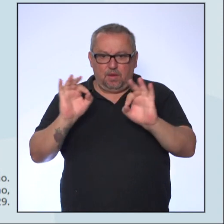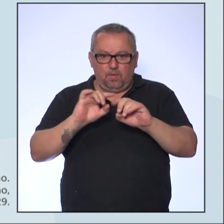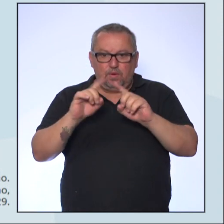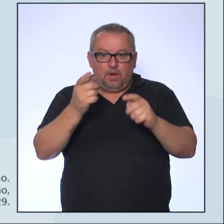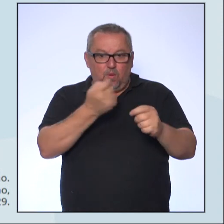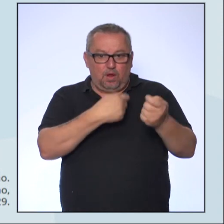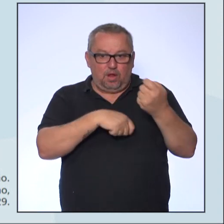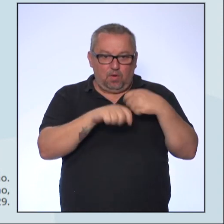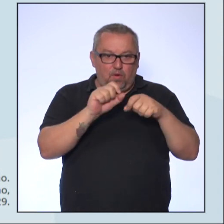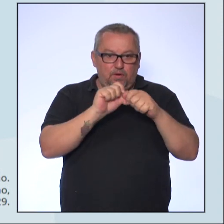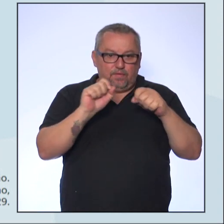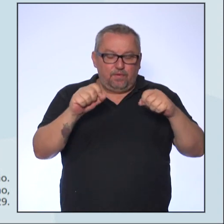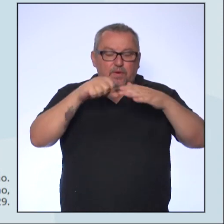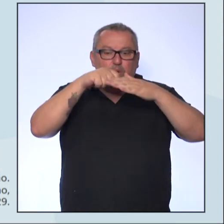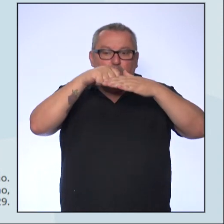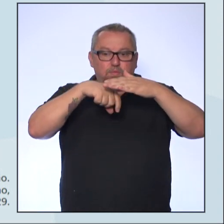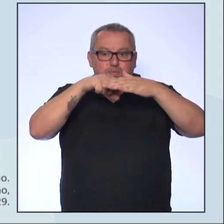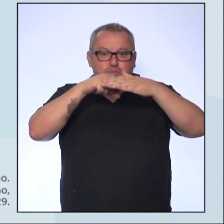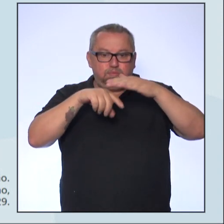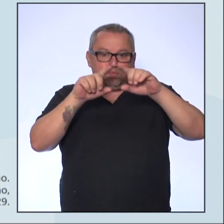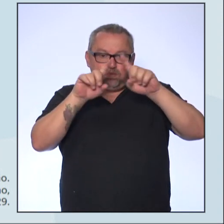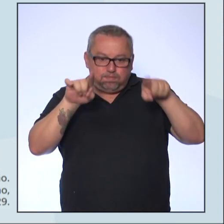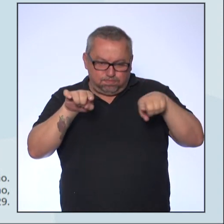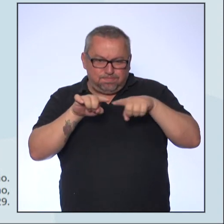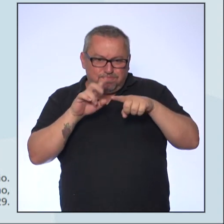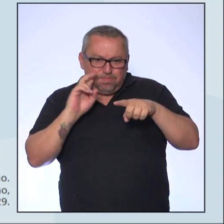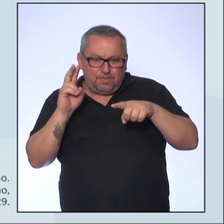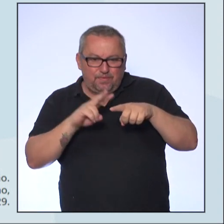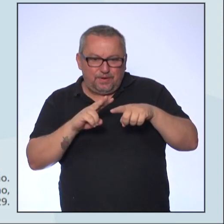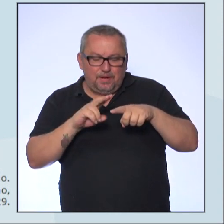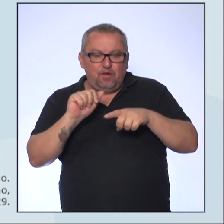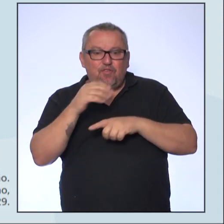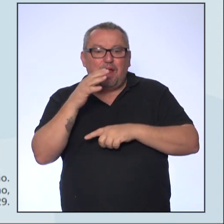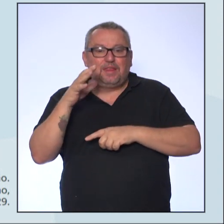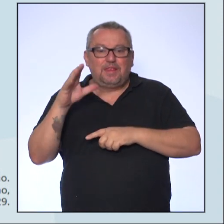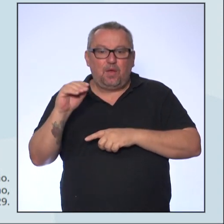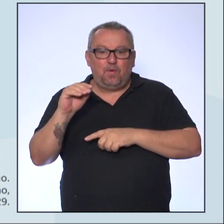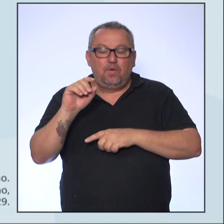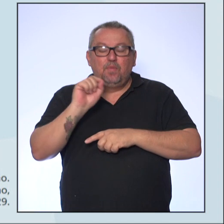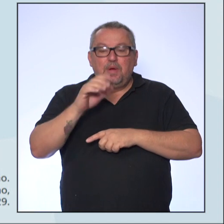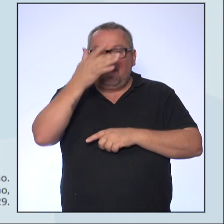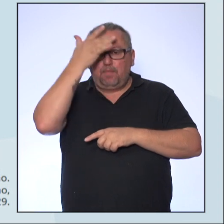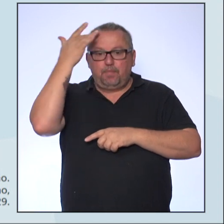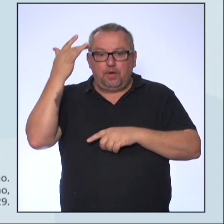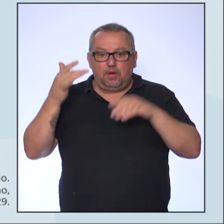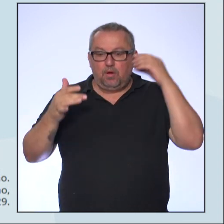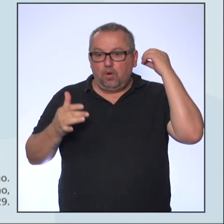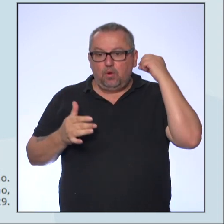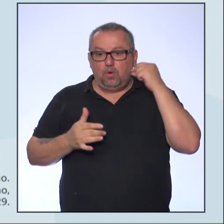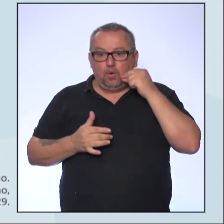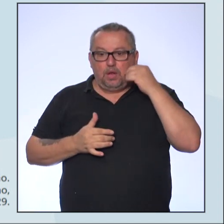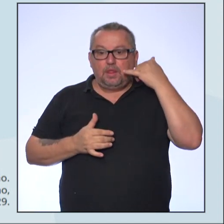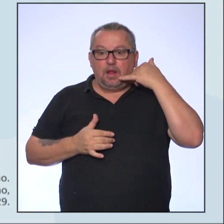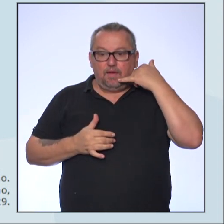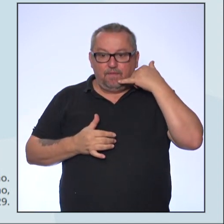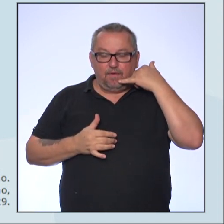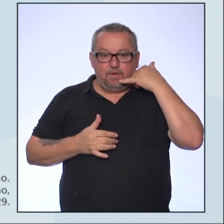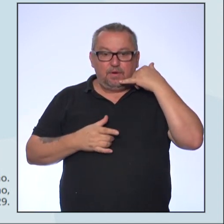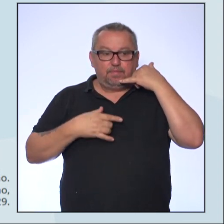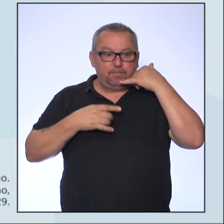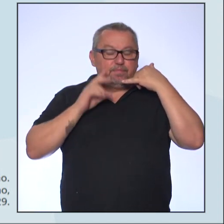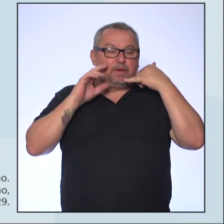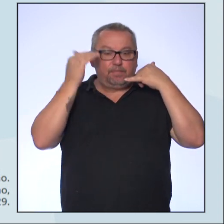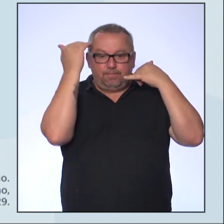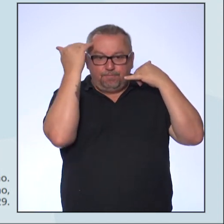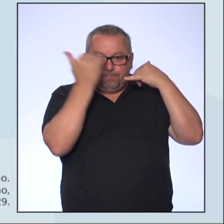um fluxo, né, um fluxograma de ações para os atendentes conforme abaixo. Então